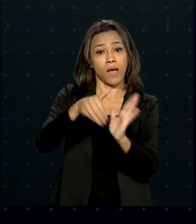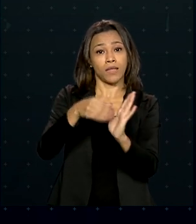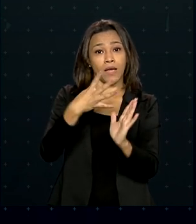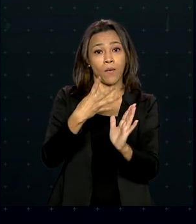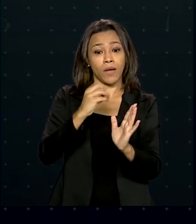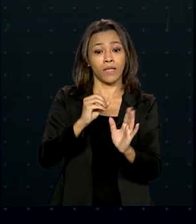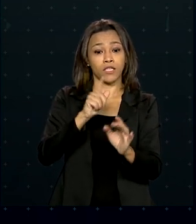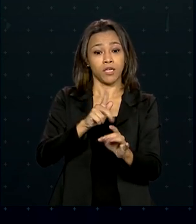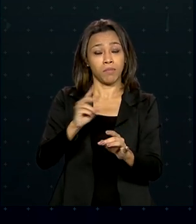validade de 30 dias e aí